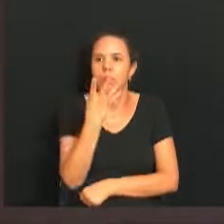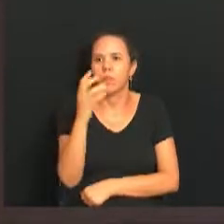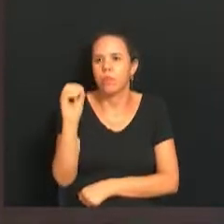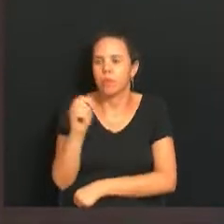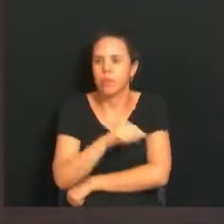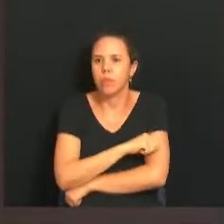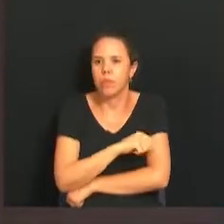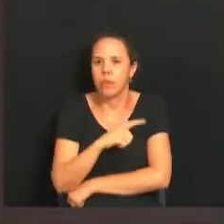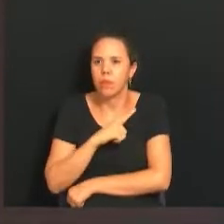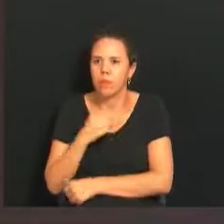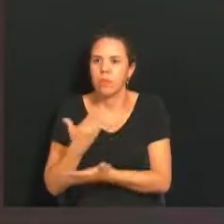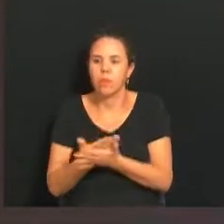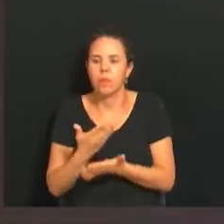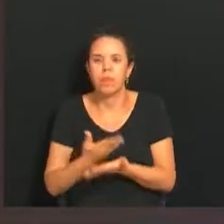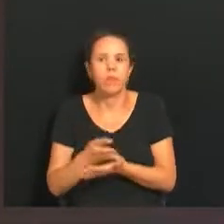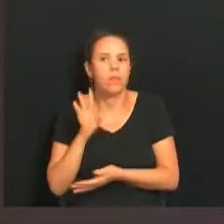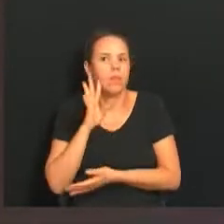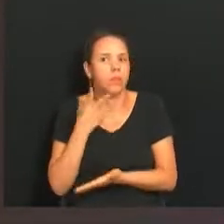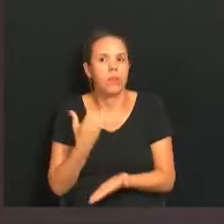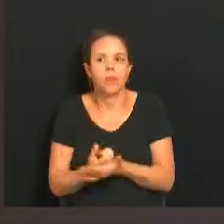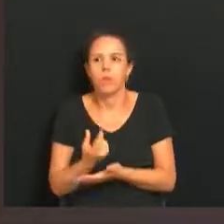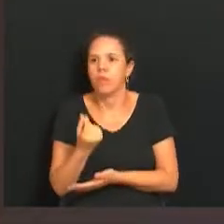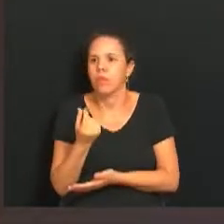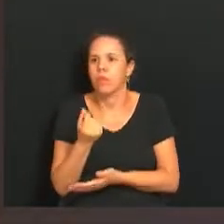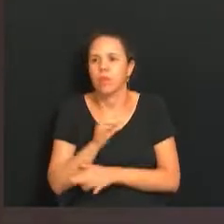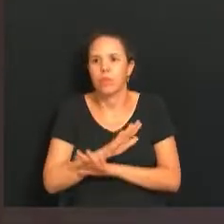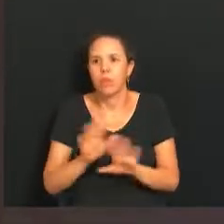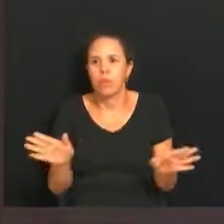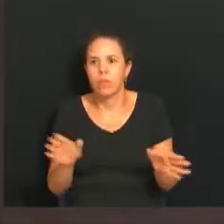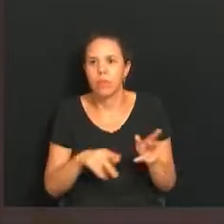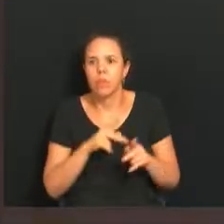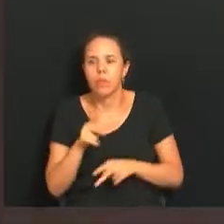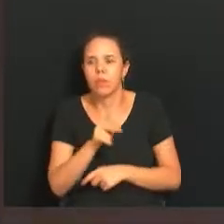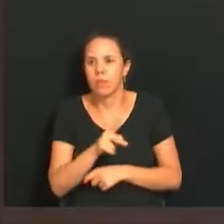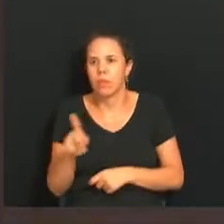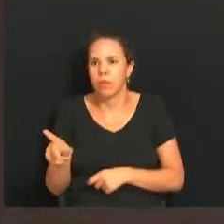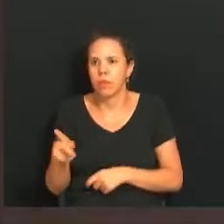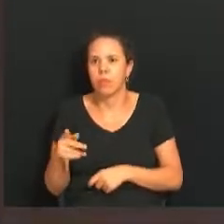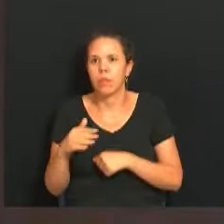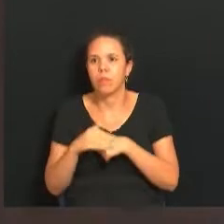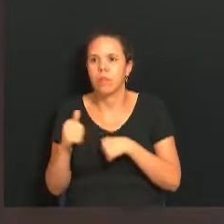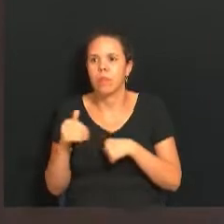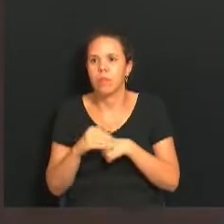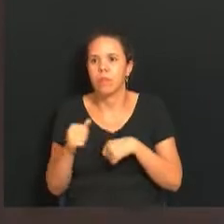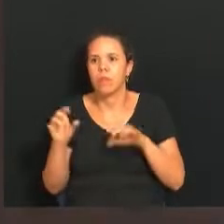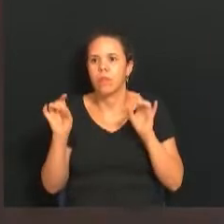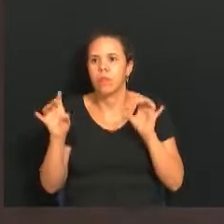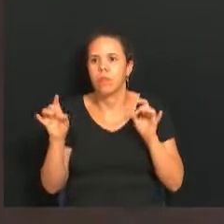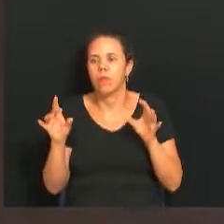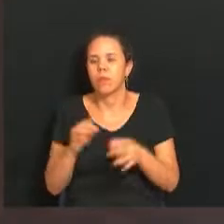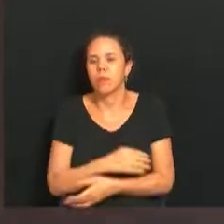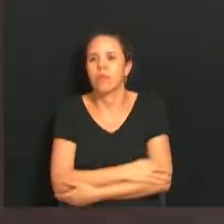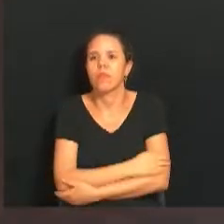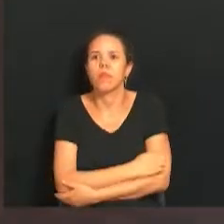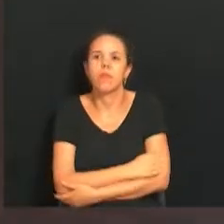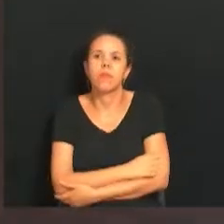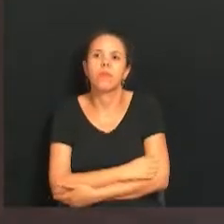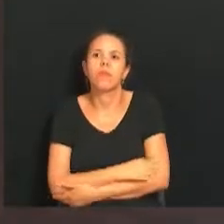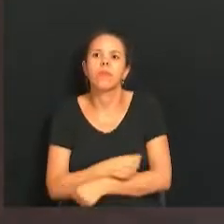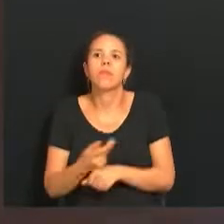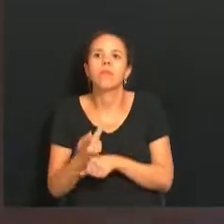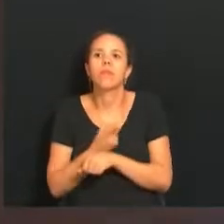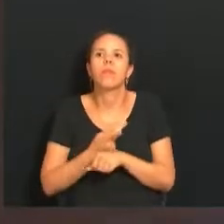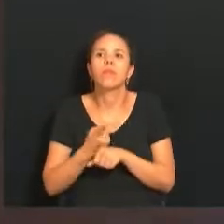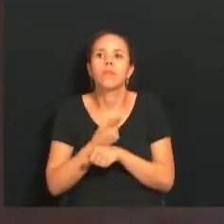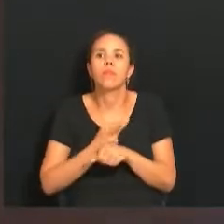aula legal, não é cobrado nem um centavo, o professor tem um carinho especial, por isso, porque geralmente quem procura,